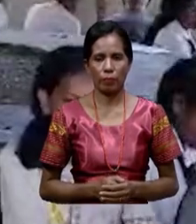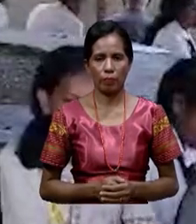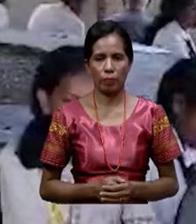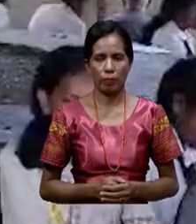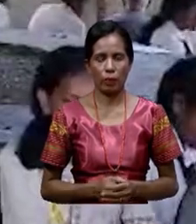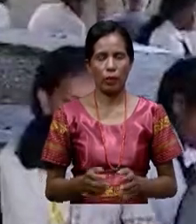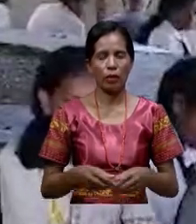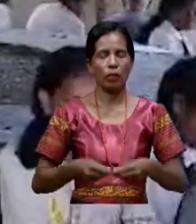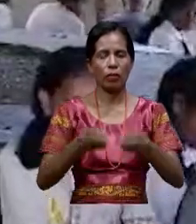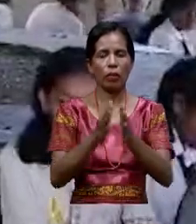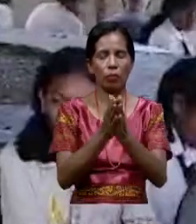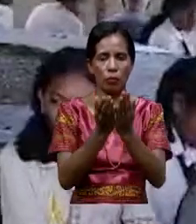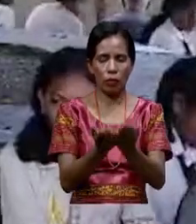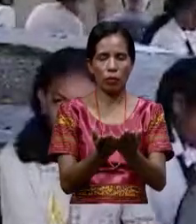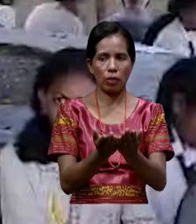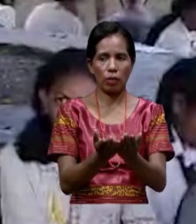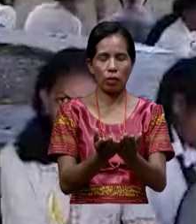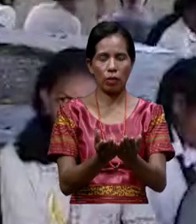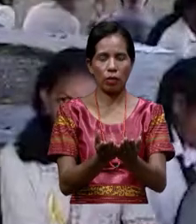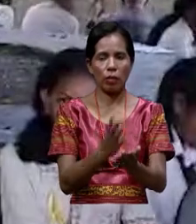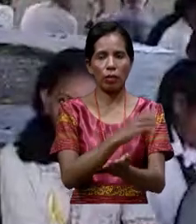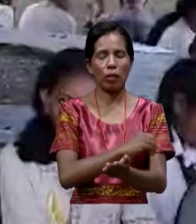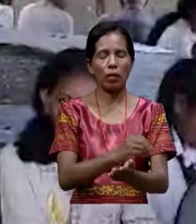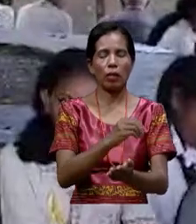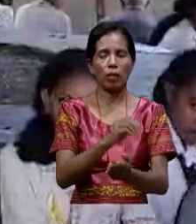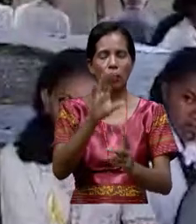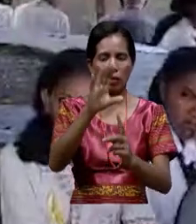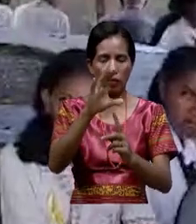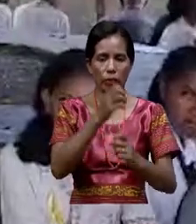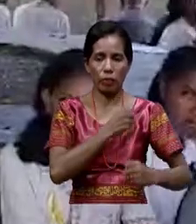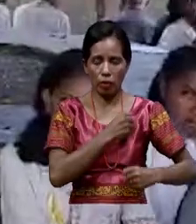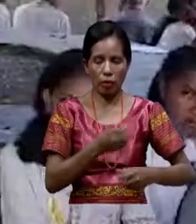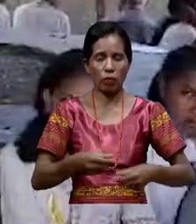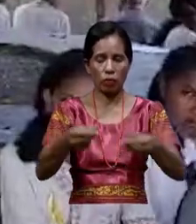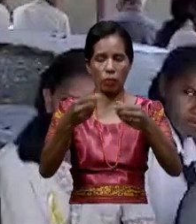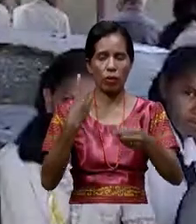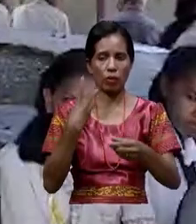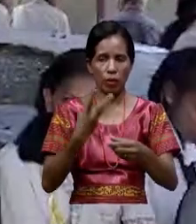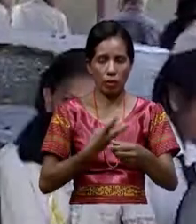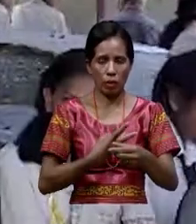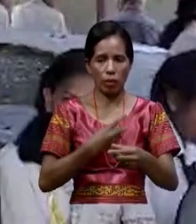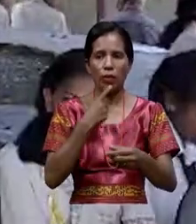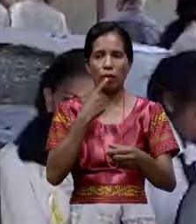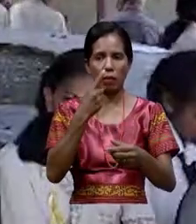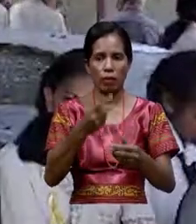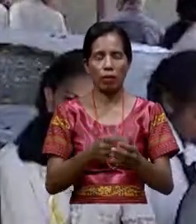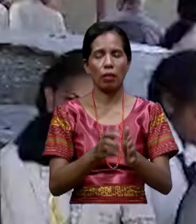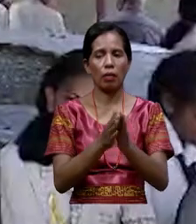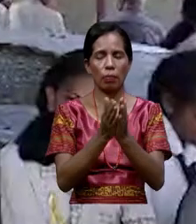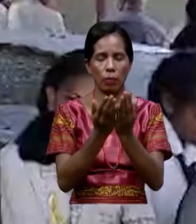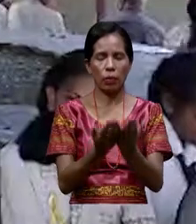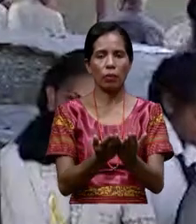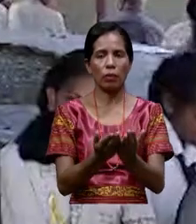Livro, material didático, não é o maior general Faeba Aminé, linha simbólica, não é o maior general de ano. Livro não é